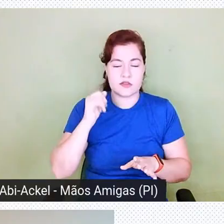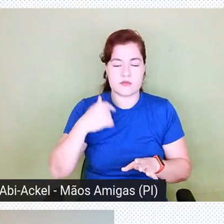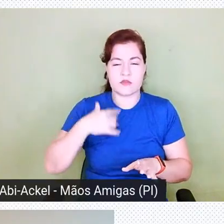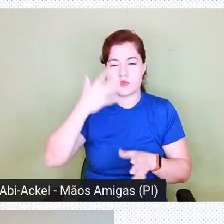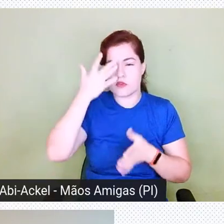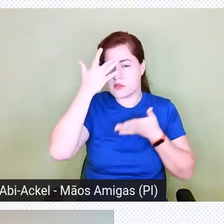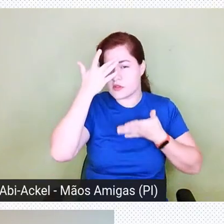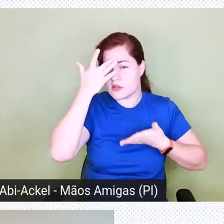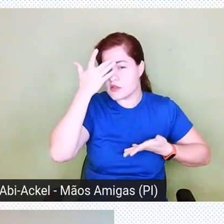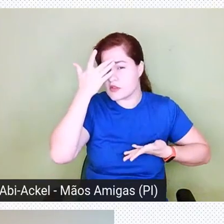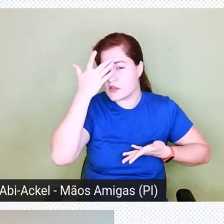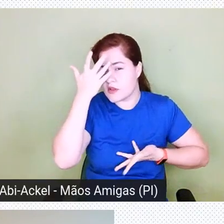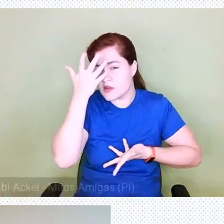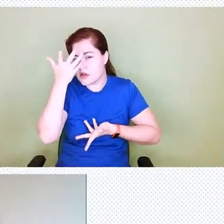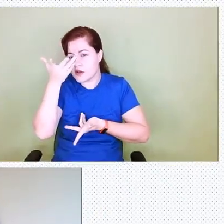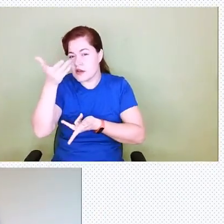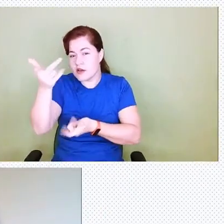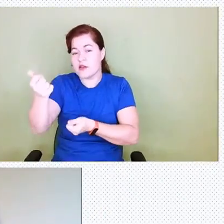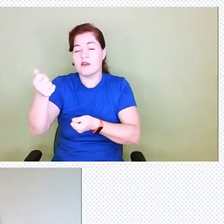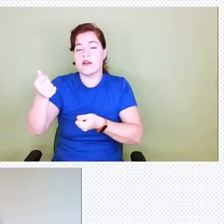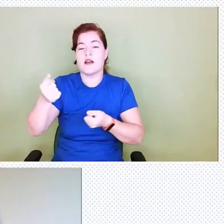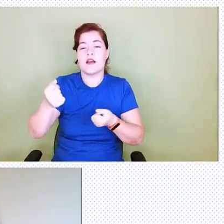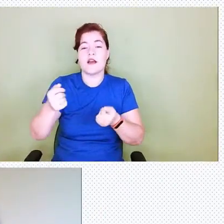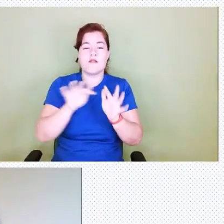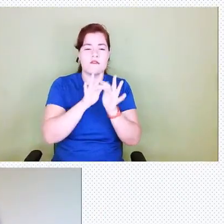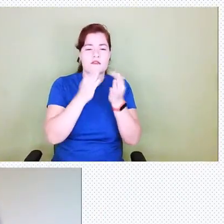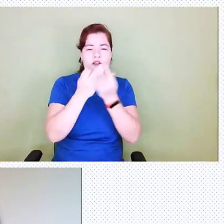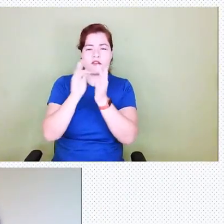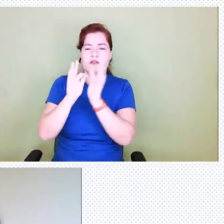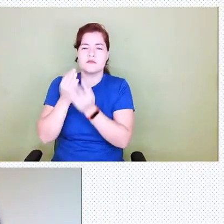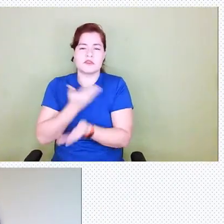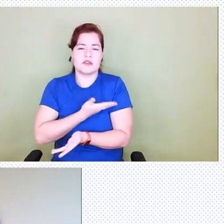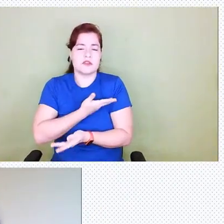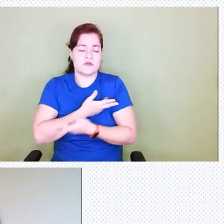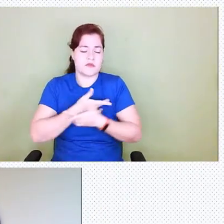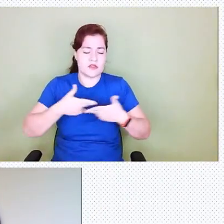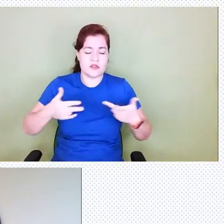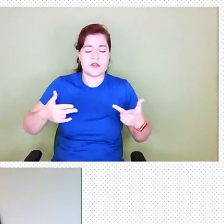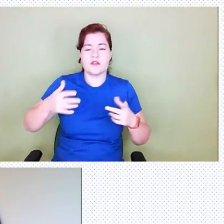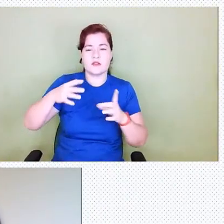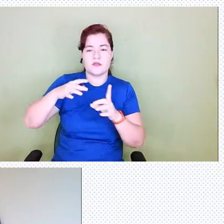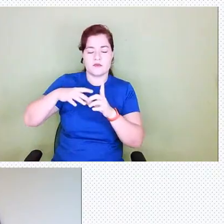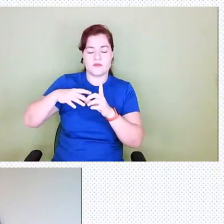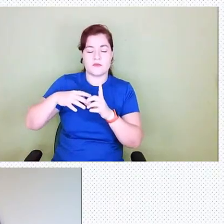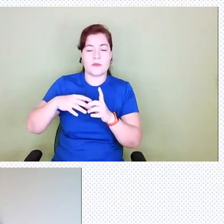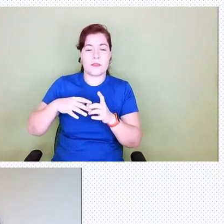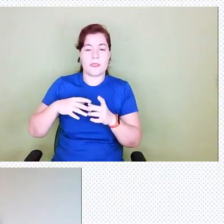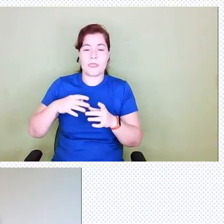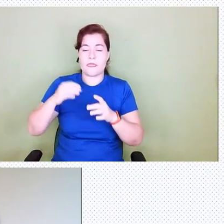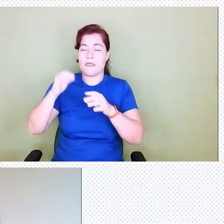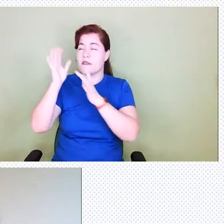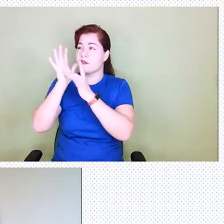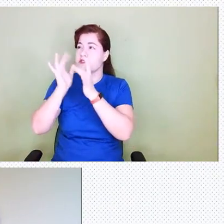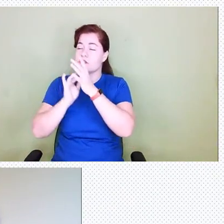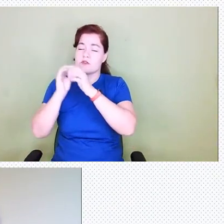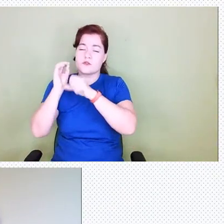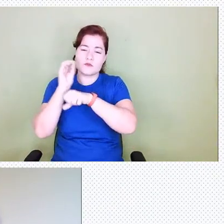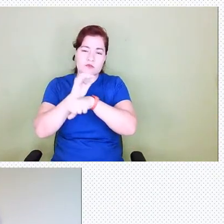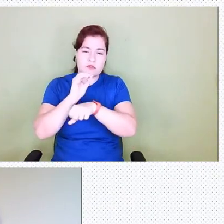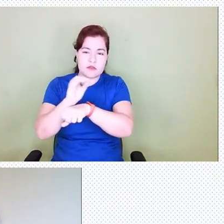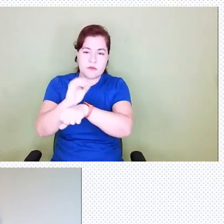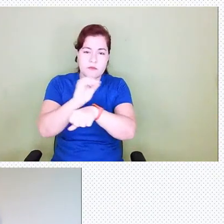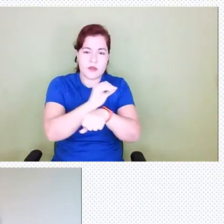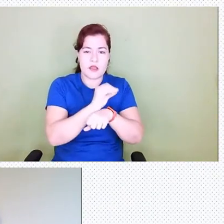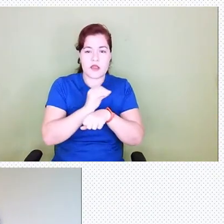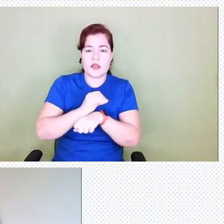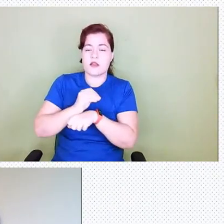coração, a tantas e tantas outras. Ampara, Jesus, em nome do amor de Deus, a todos aqueles que estão